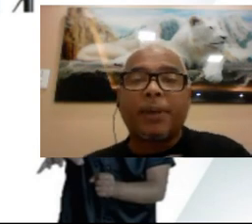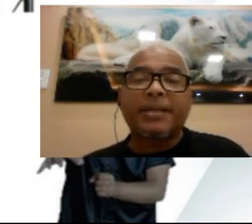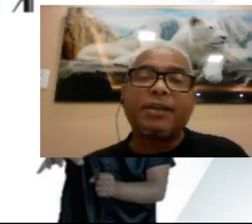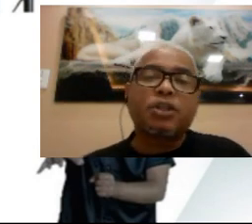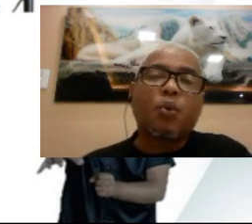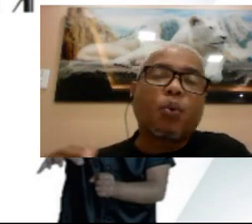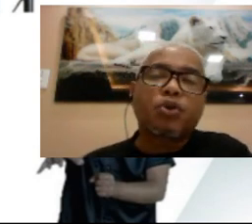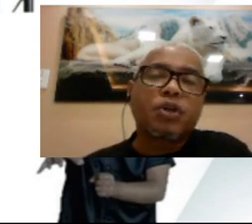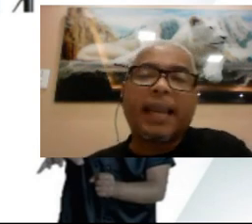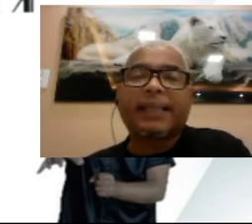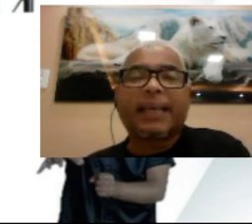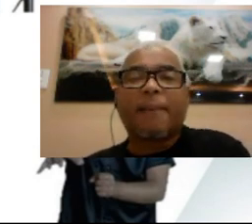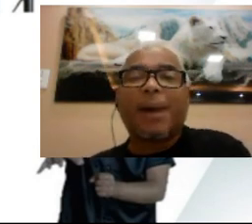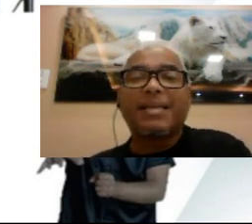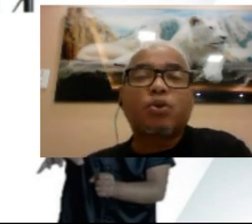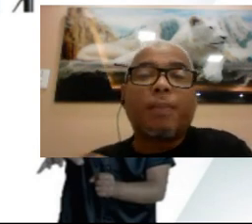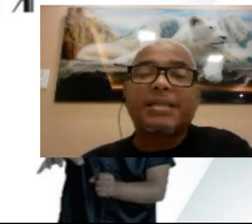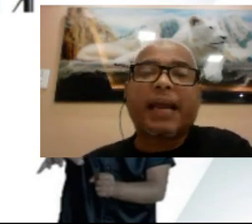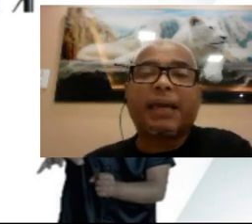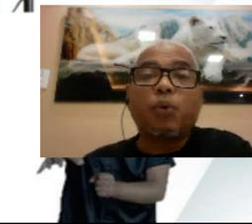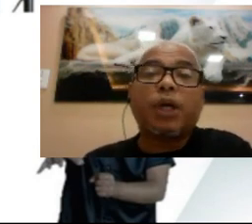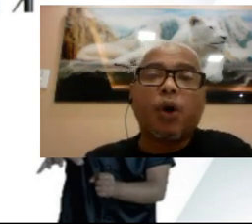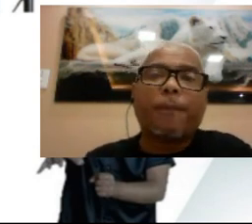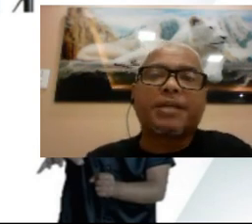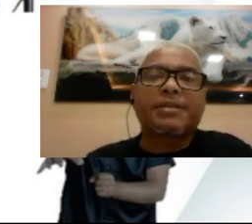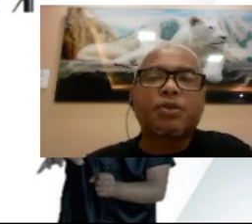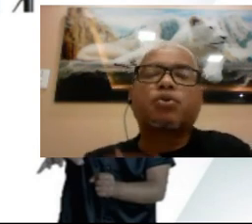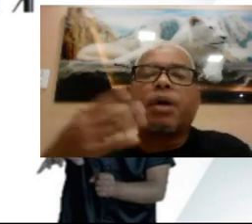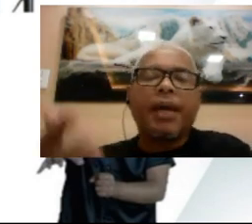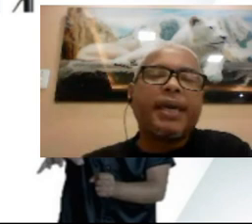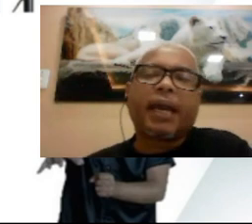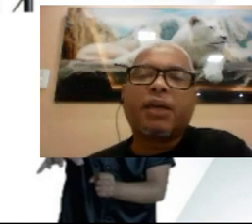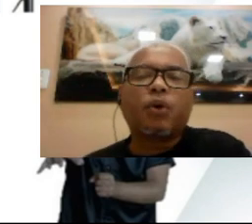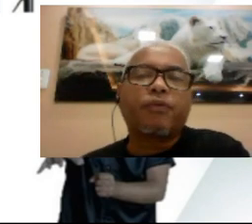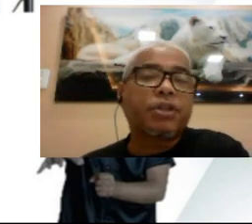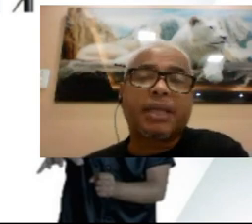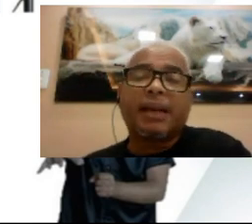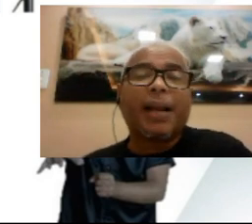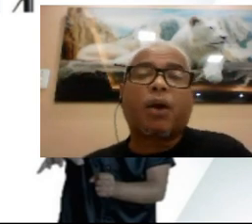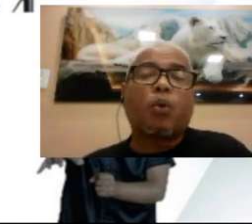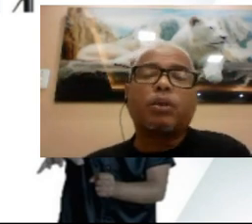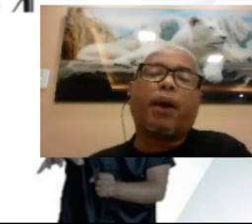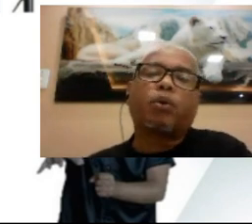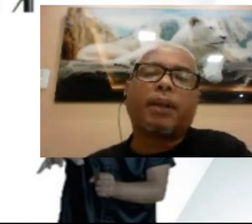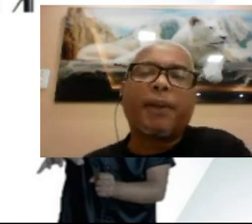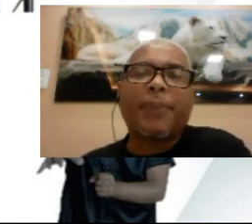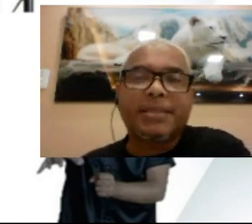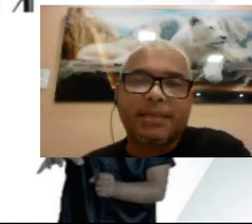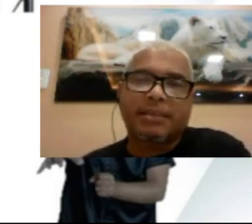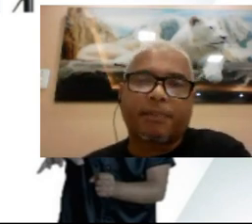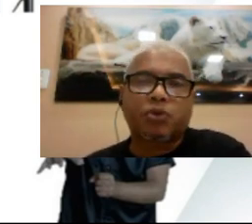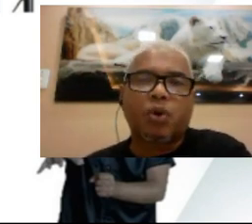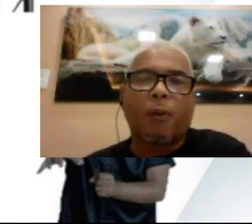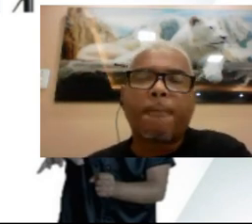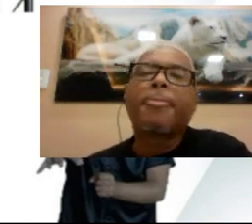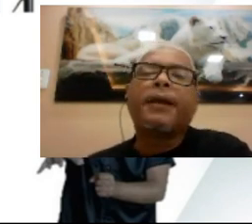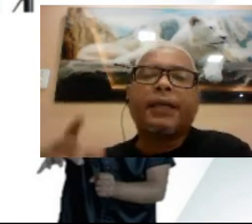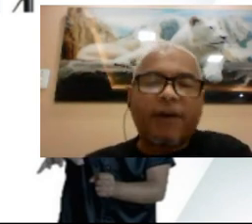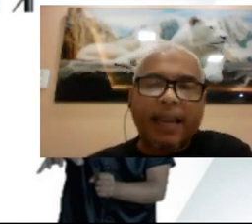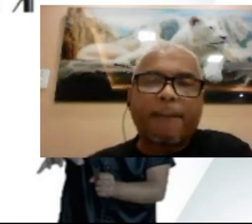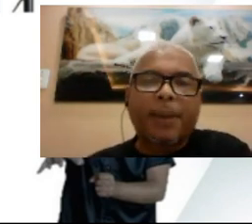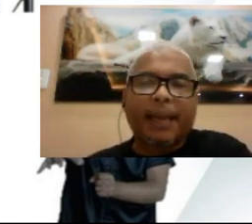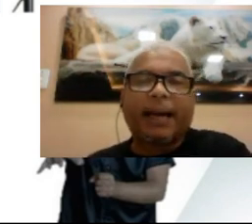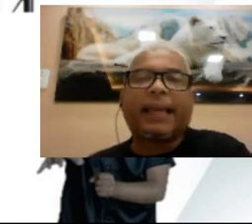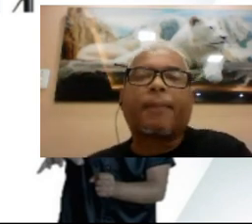muito bom apesar de ser um curso de elétrica básico mas é aquilo que eu preciso e aquilo que você trabalha com Dell também precisa